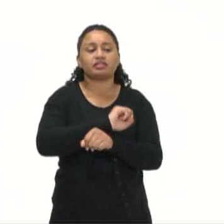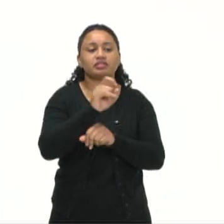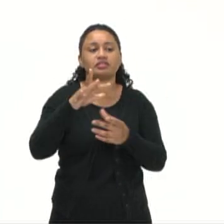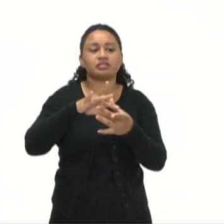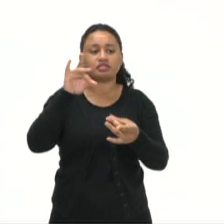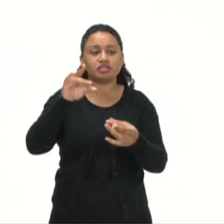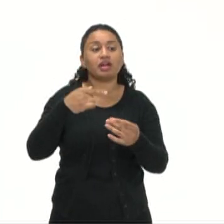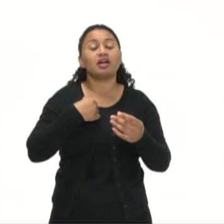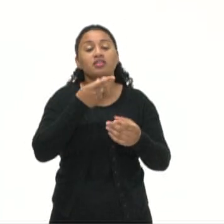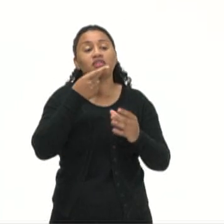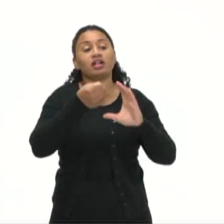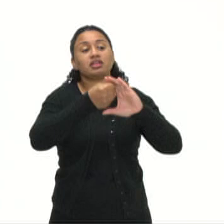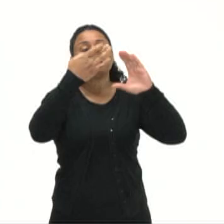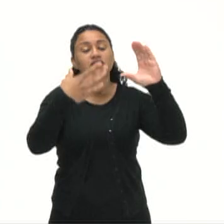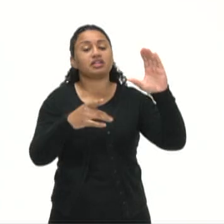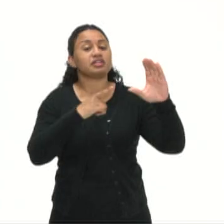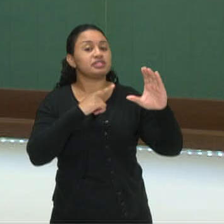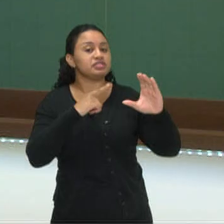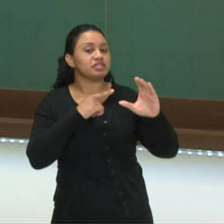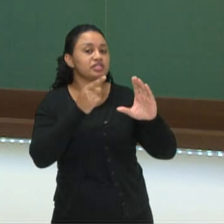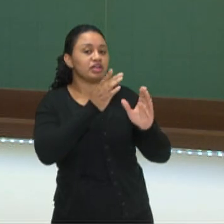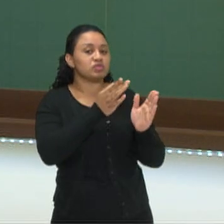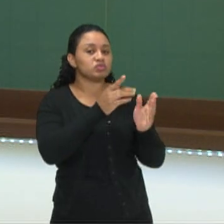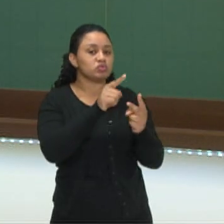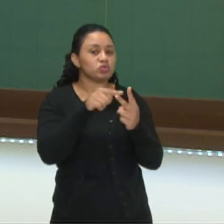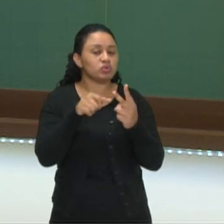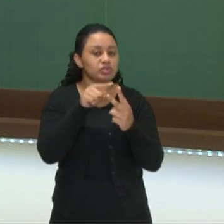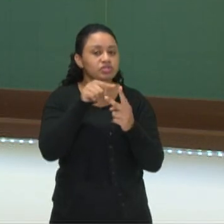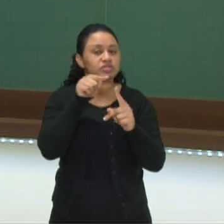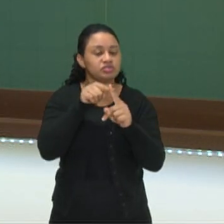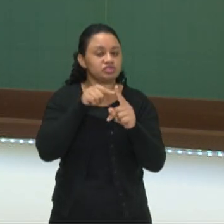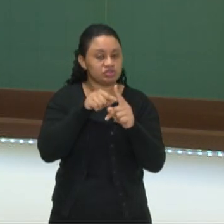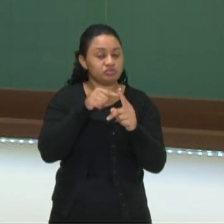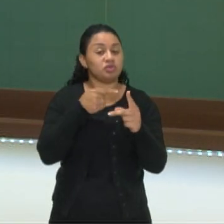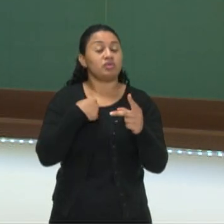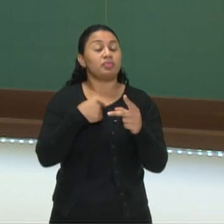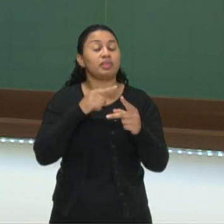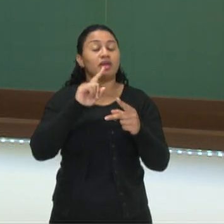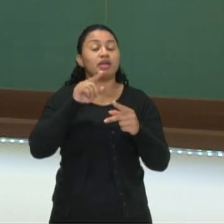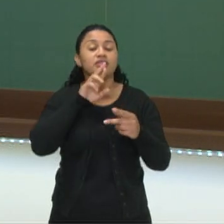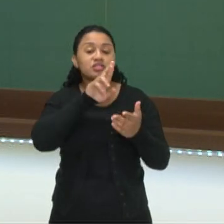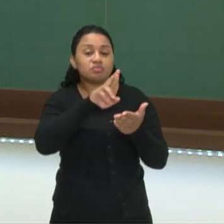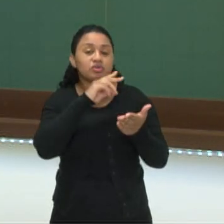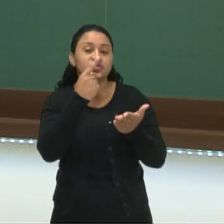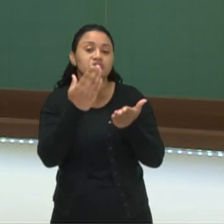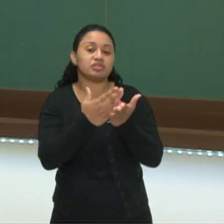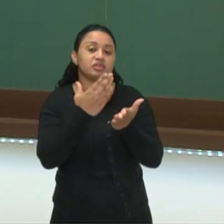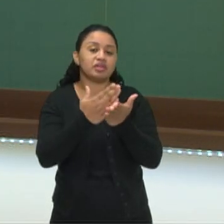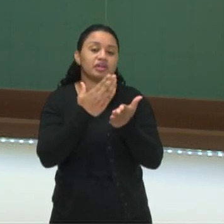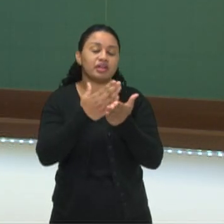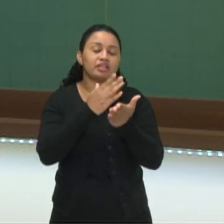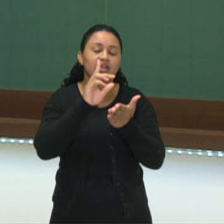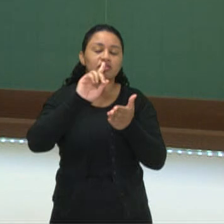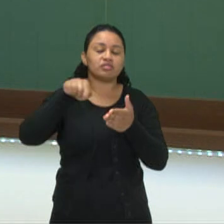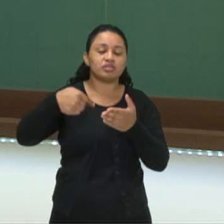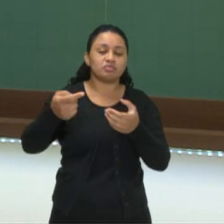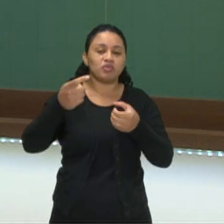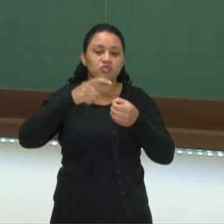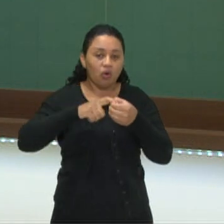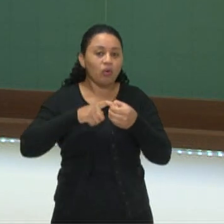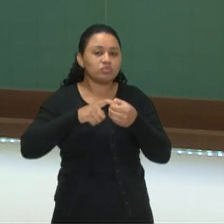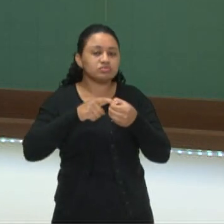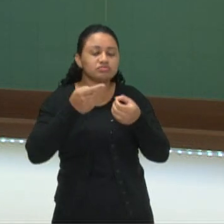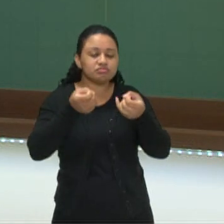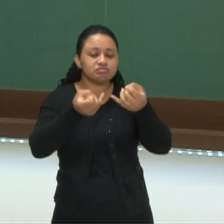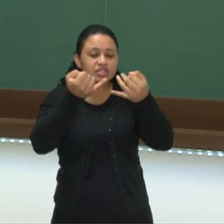expressionismo abstrato? Cite as características do mesmo. Acabamos de falar. Cite os dois estilos e diferencie para mim como cada um trata a